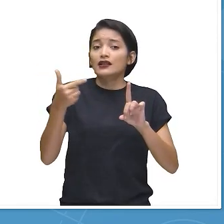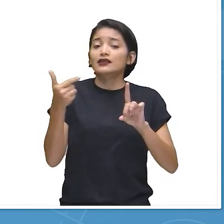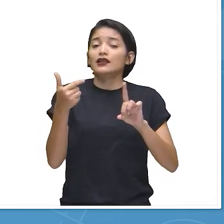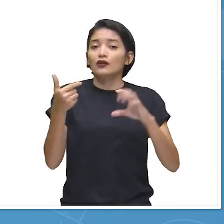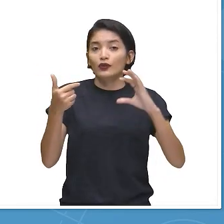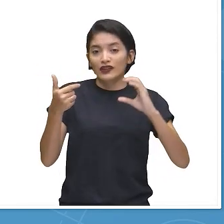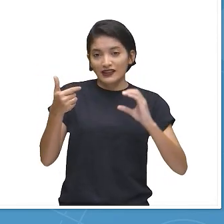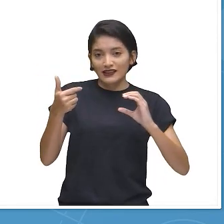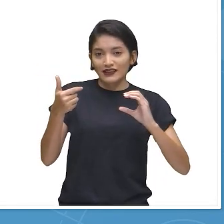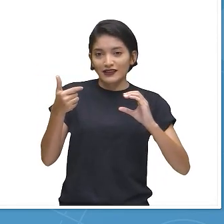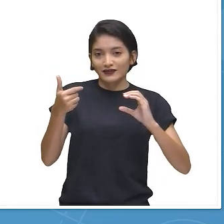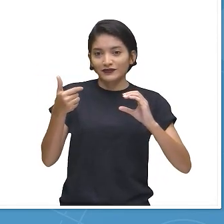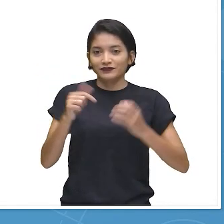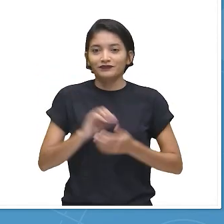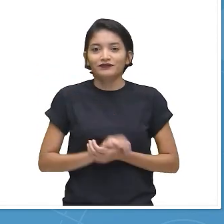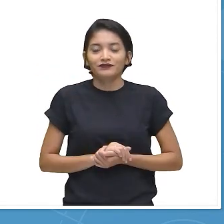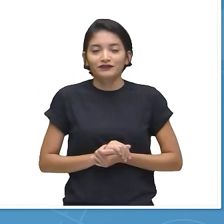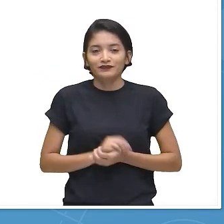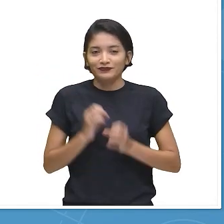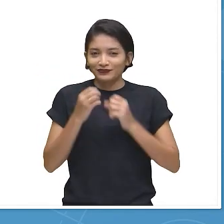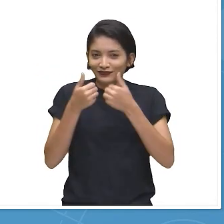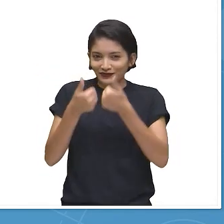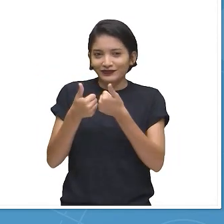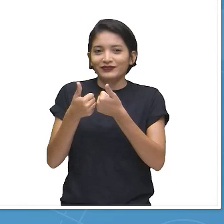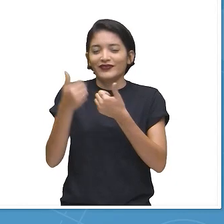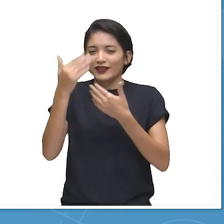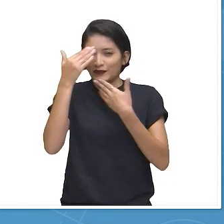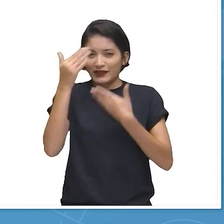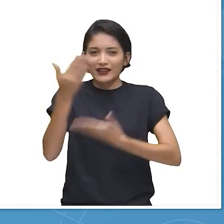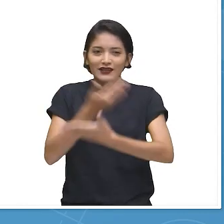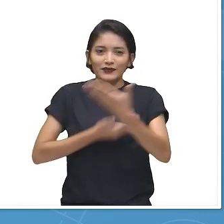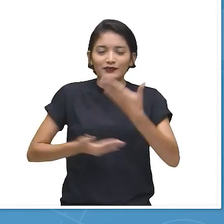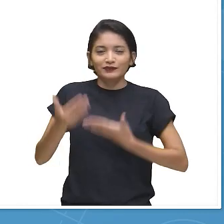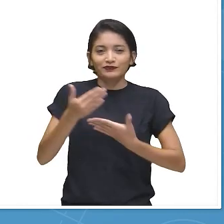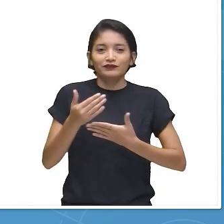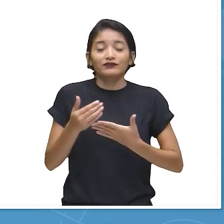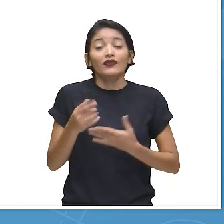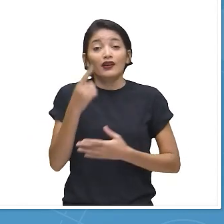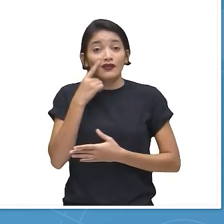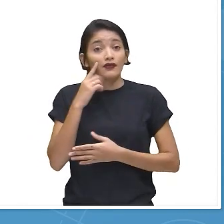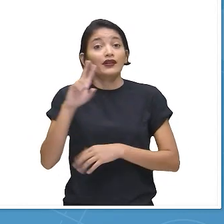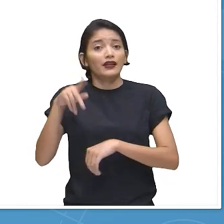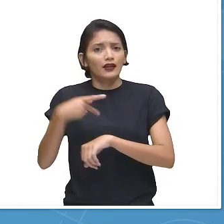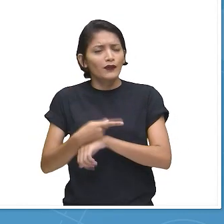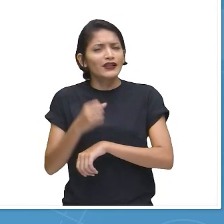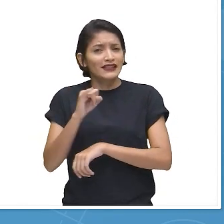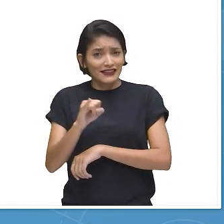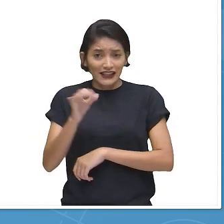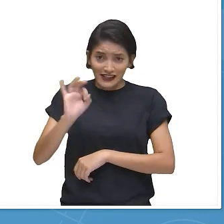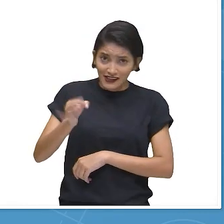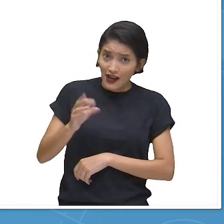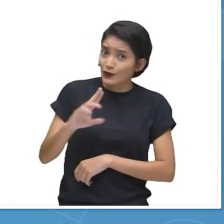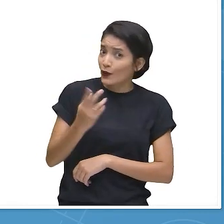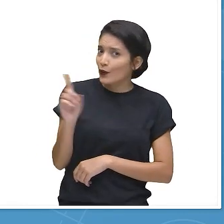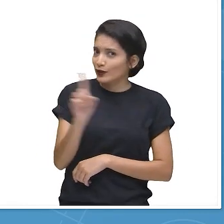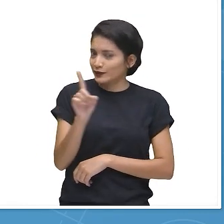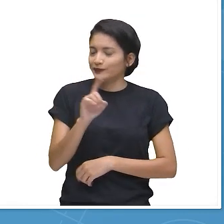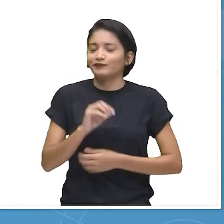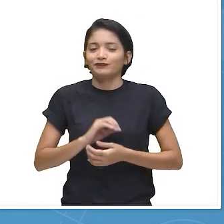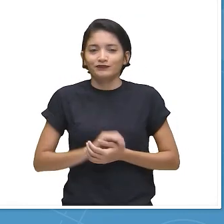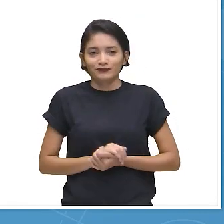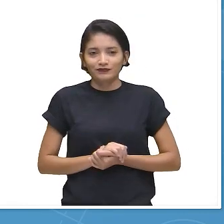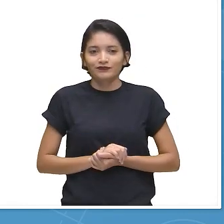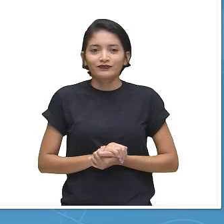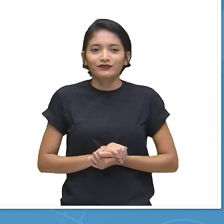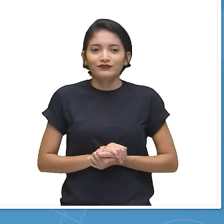letra C. Muito bem, Davi. Obrigada por sua participação. Nós vamos conferir daqui a pouquinho se você acertou ou não. Vamos